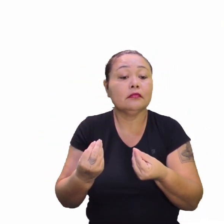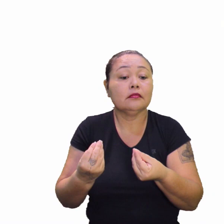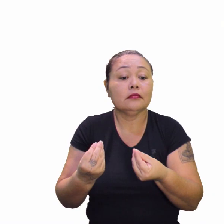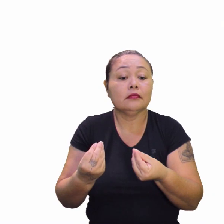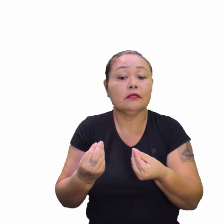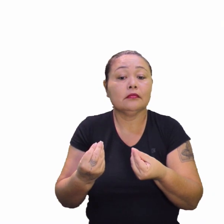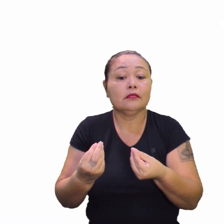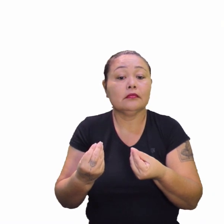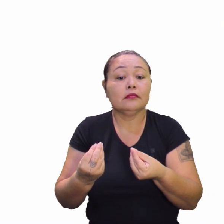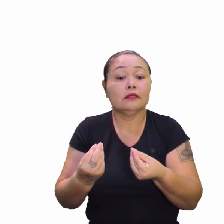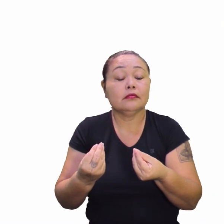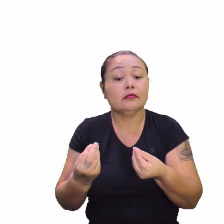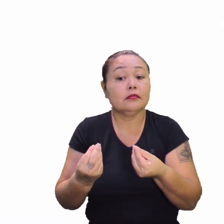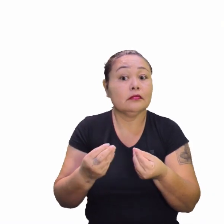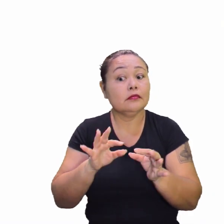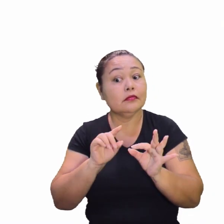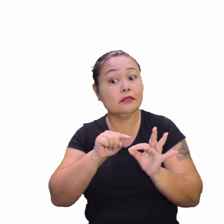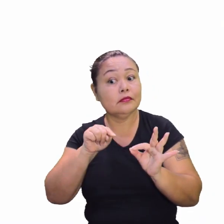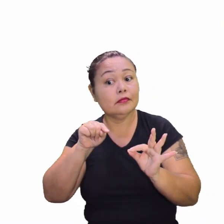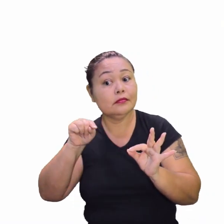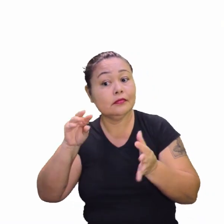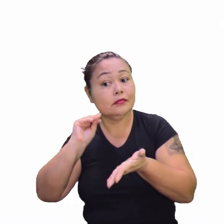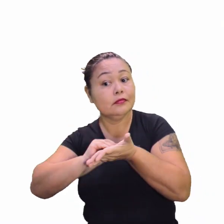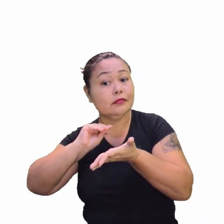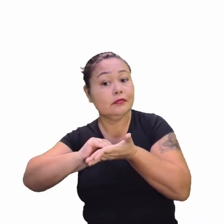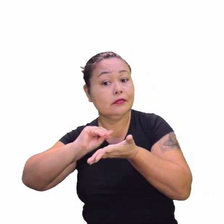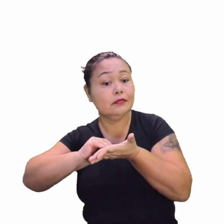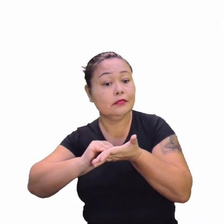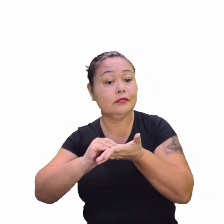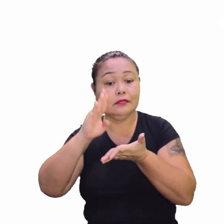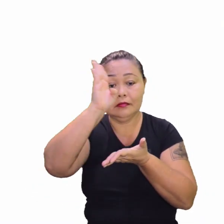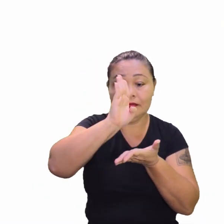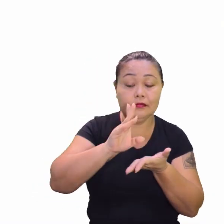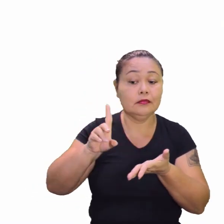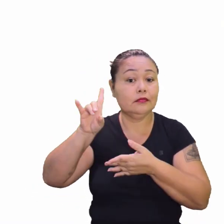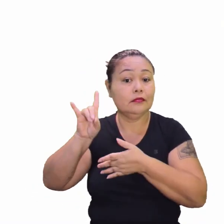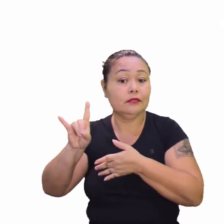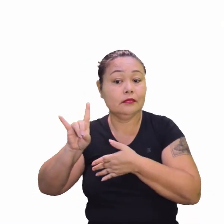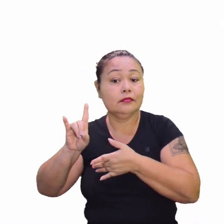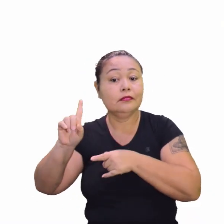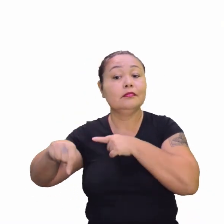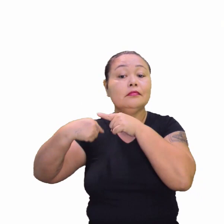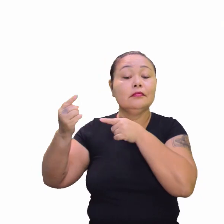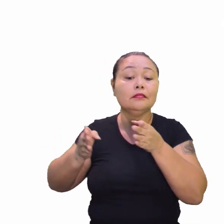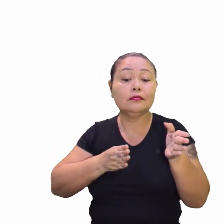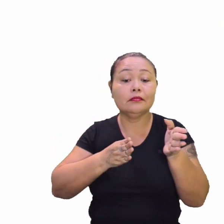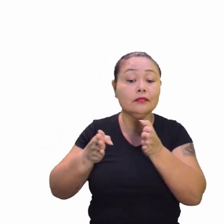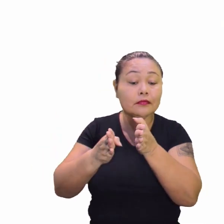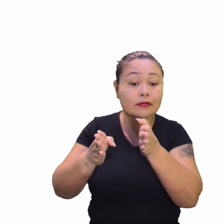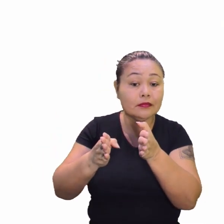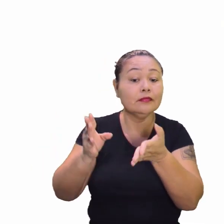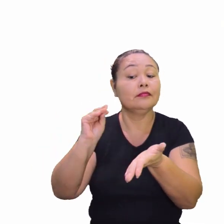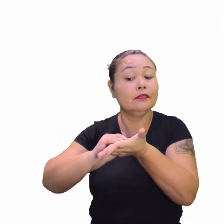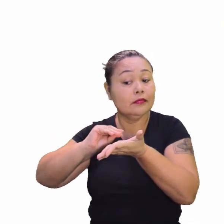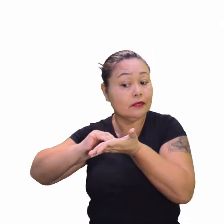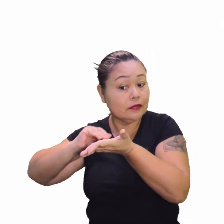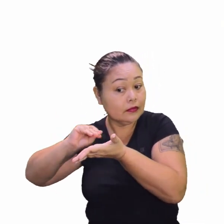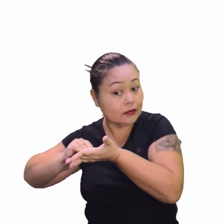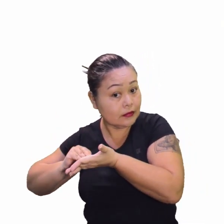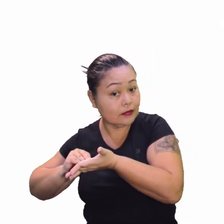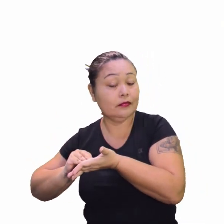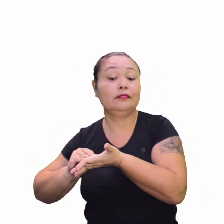de... Pontinho. Entre o Brasil e a Bolívia. Por isso é um rio...